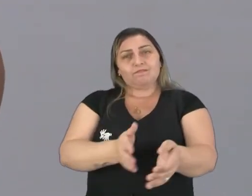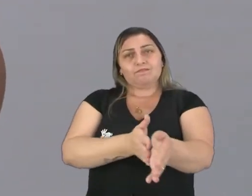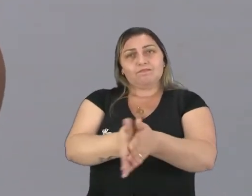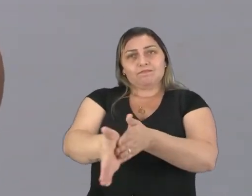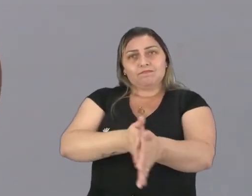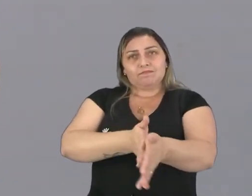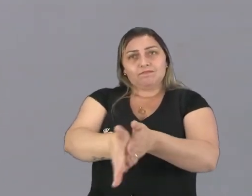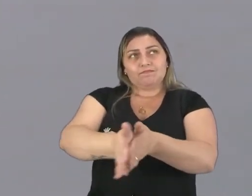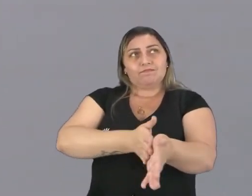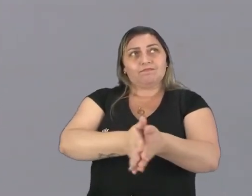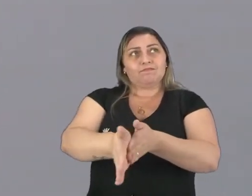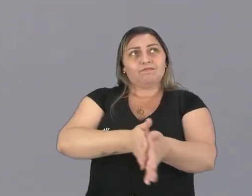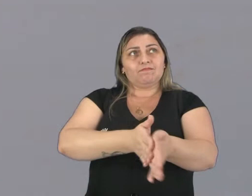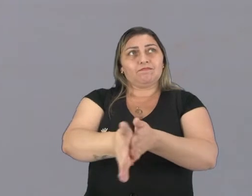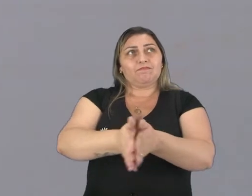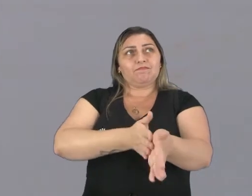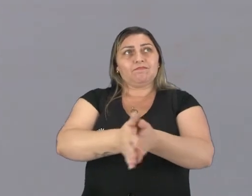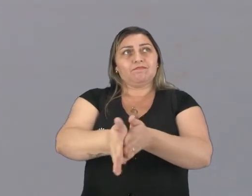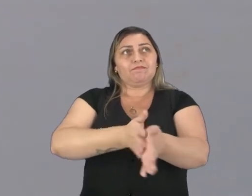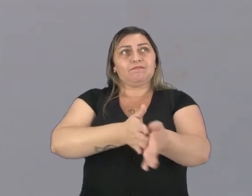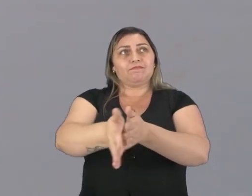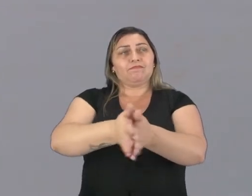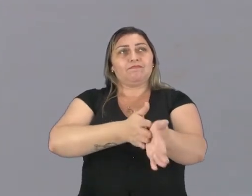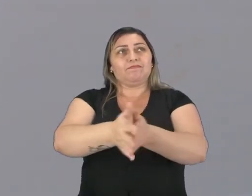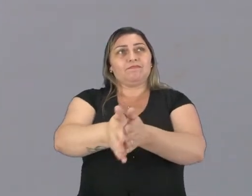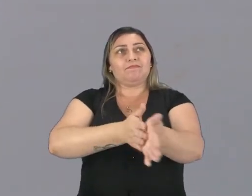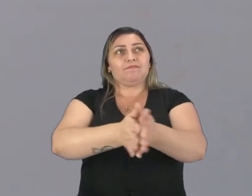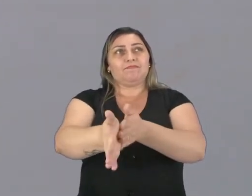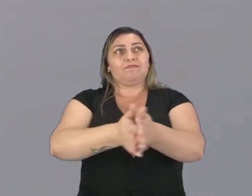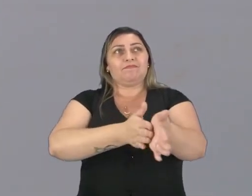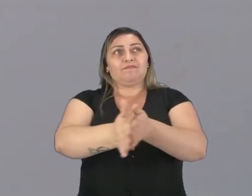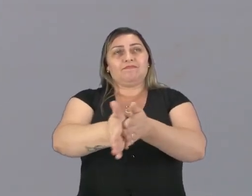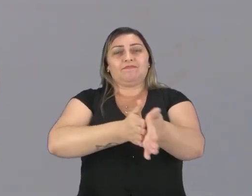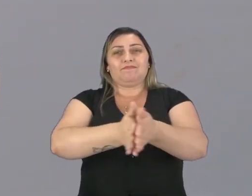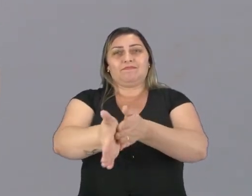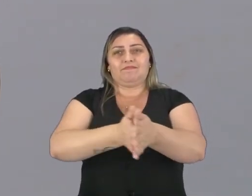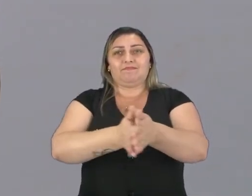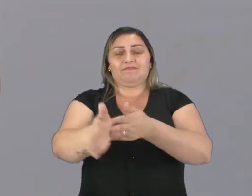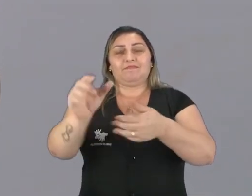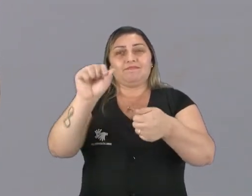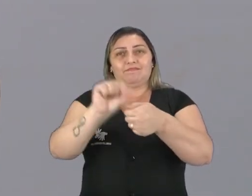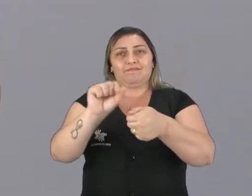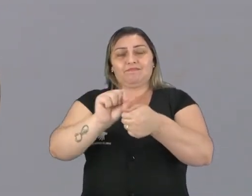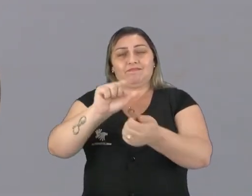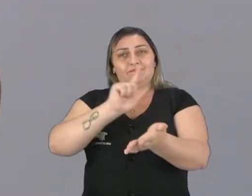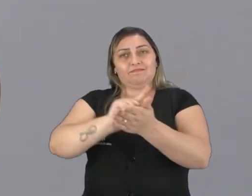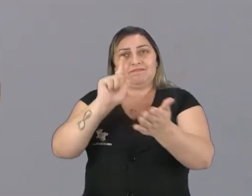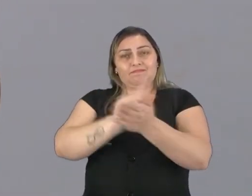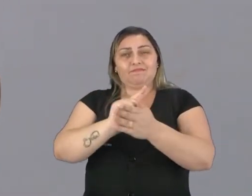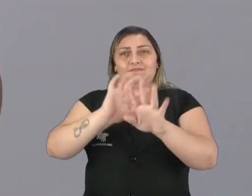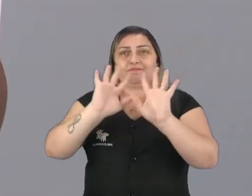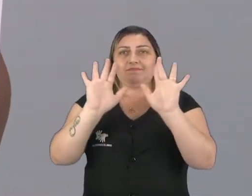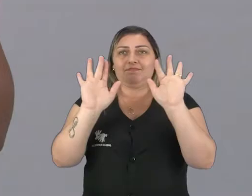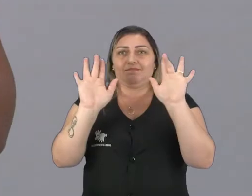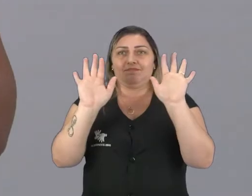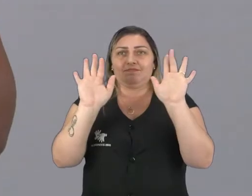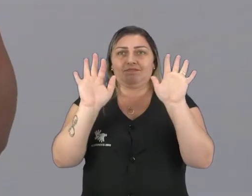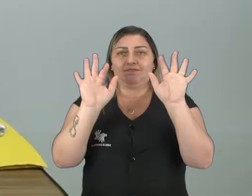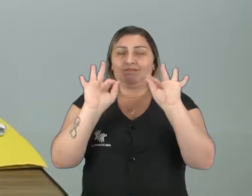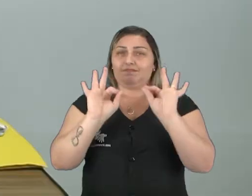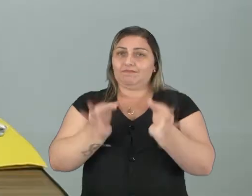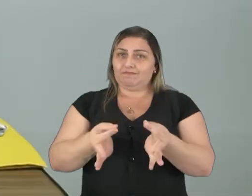novamente, abrir novamente a torneira e fazer a higienização das